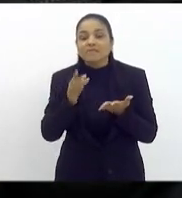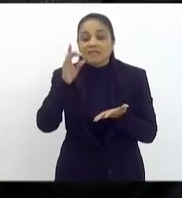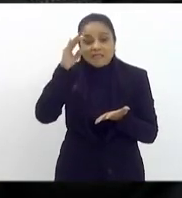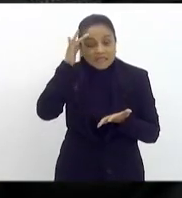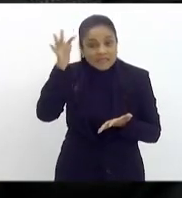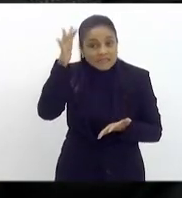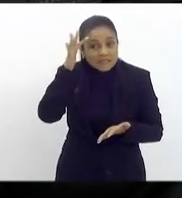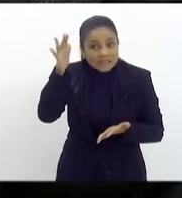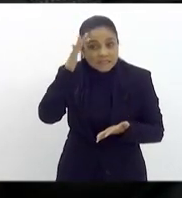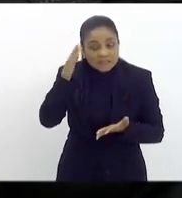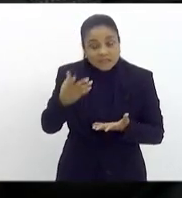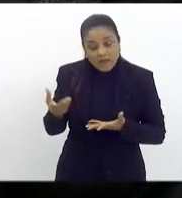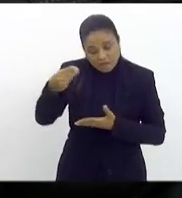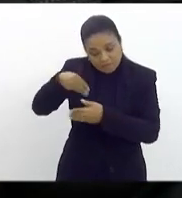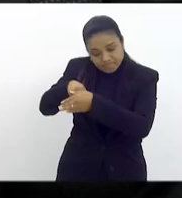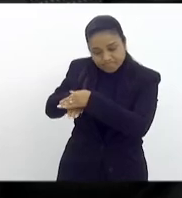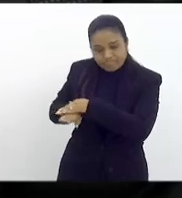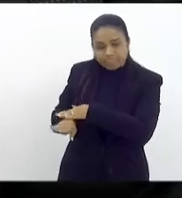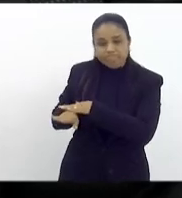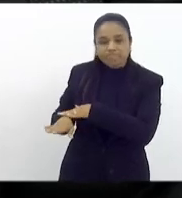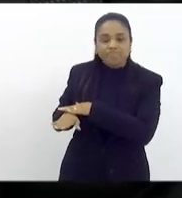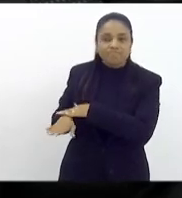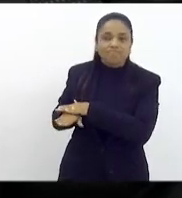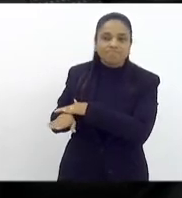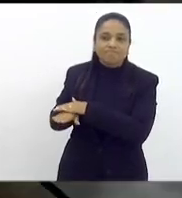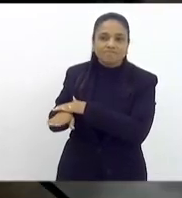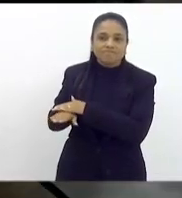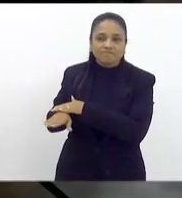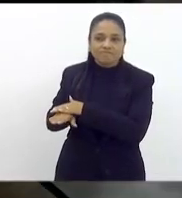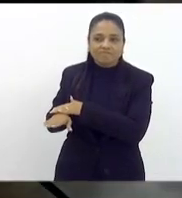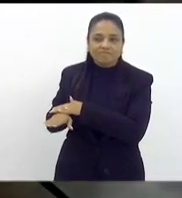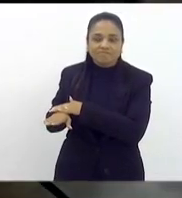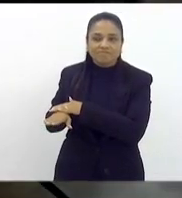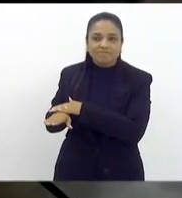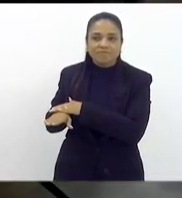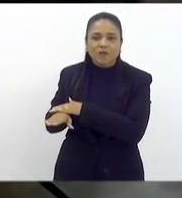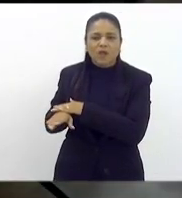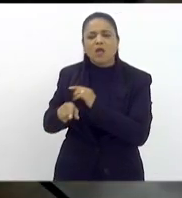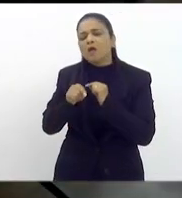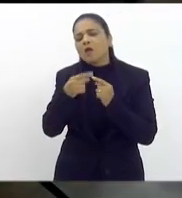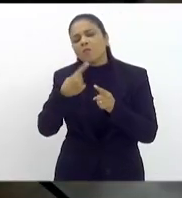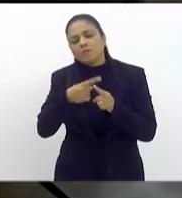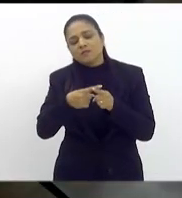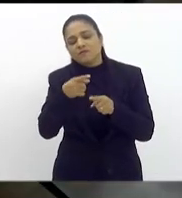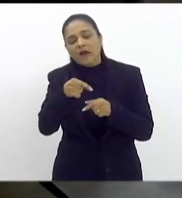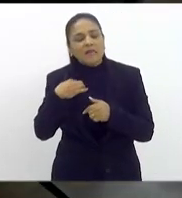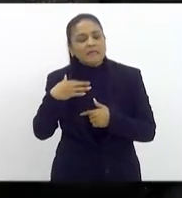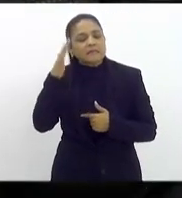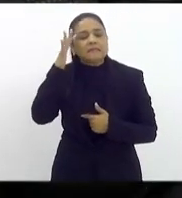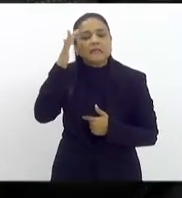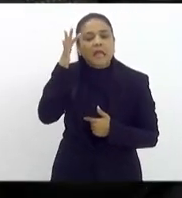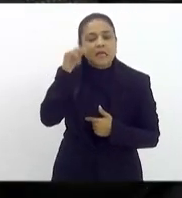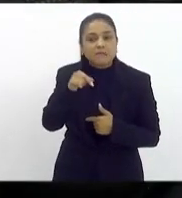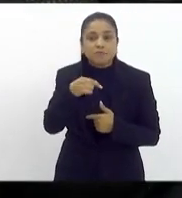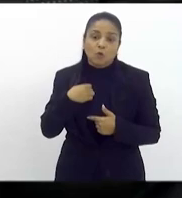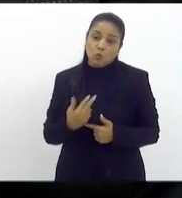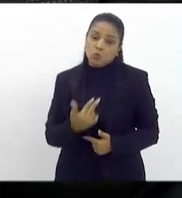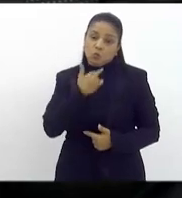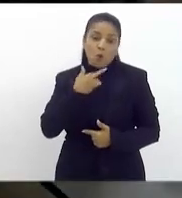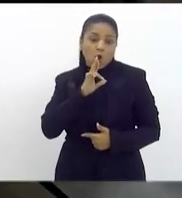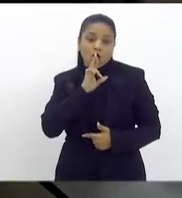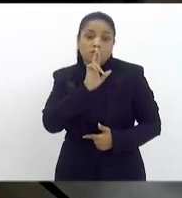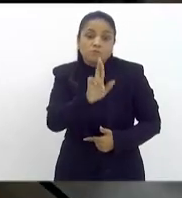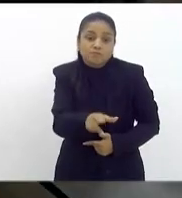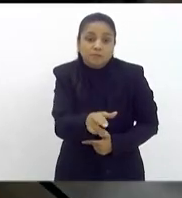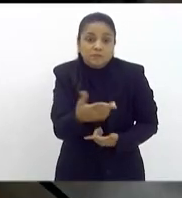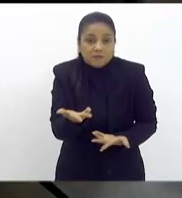Em tese, vai permanecer retido. Porque se ninguém até reivindica... a prescrição. Mas por que o senhor fala em tese, doutor? Por que o senhor fala em tese? É porque eu não posso responder, Vossa Excelência. Mas o senhor está falando pelo